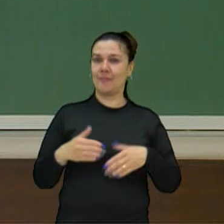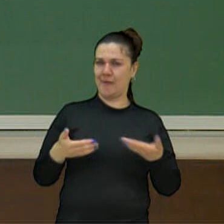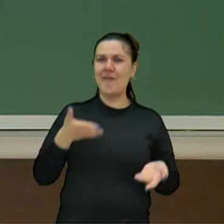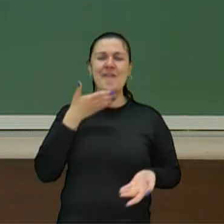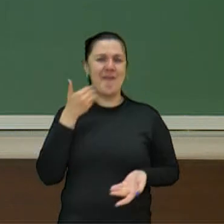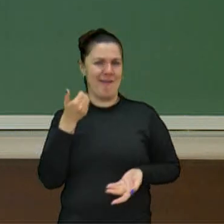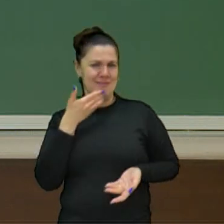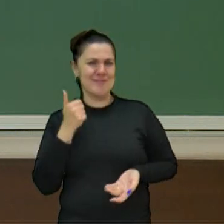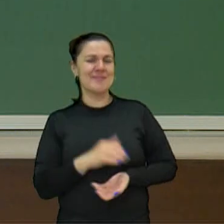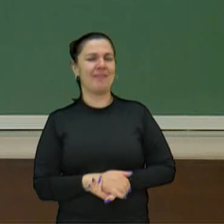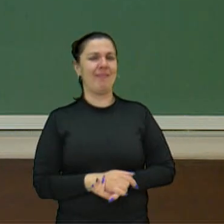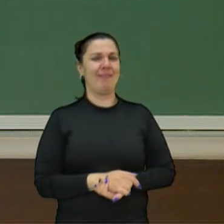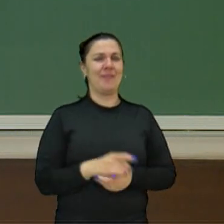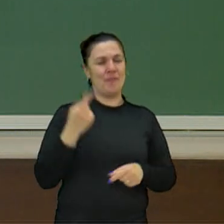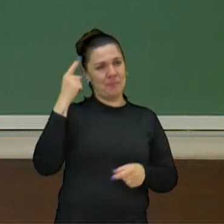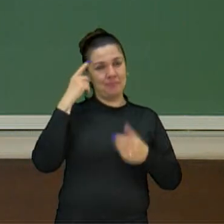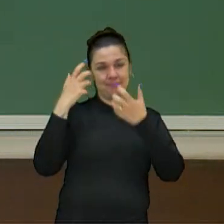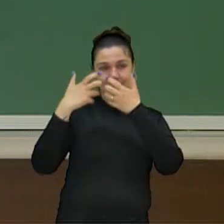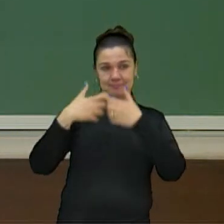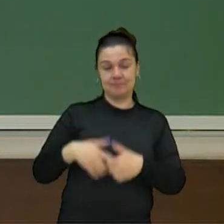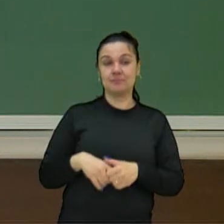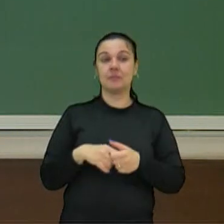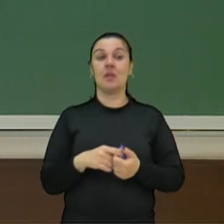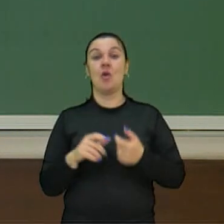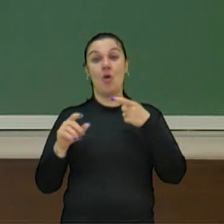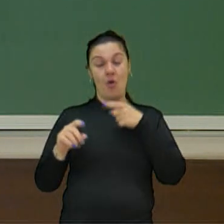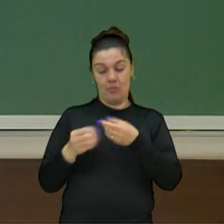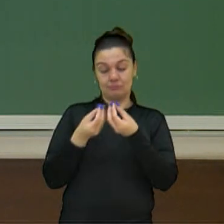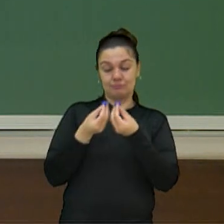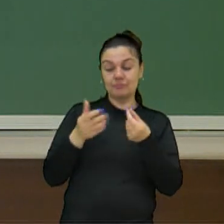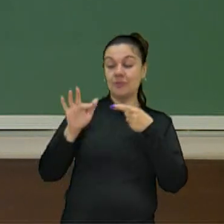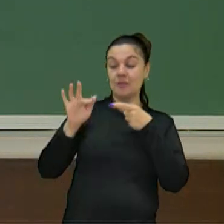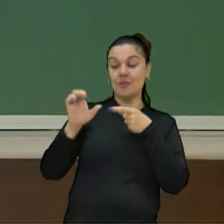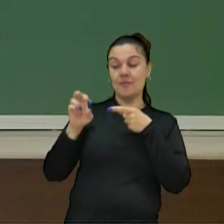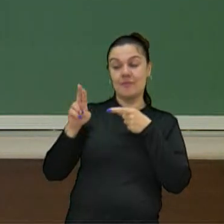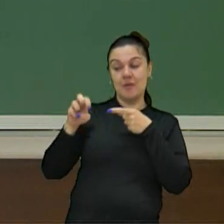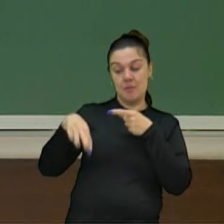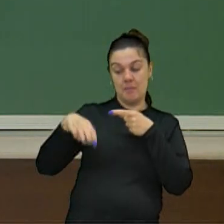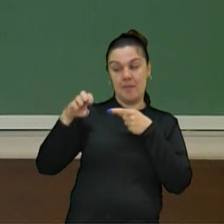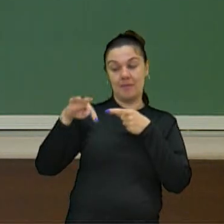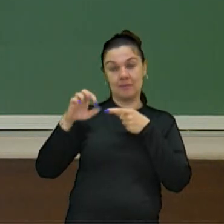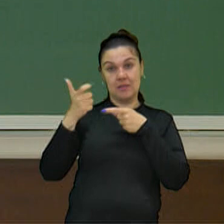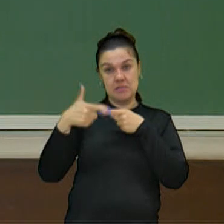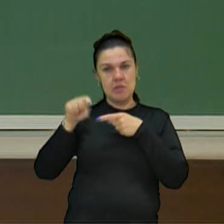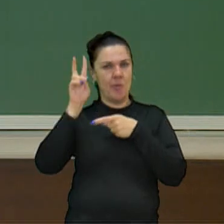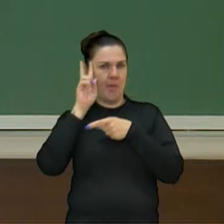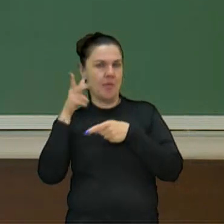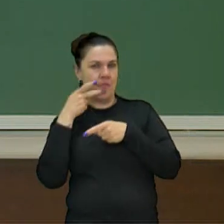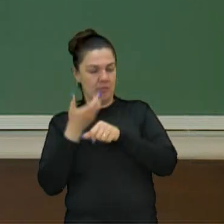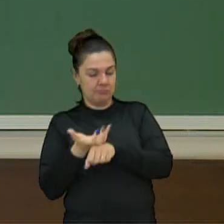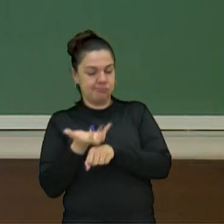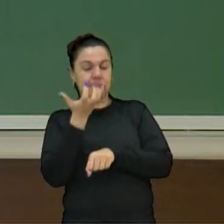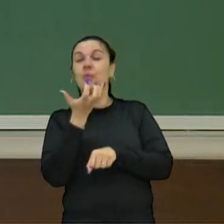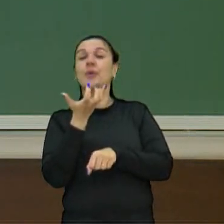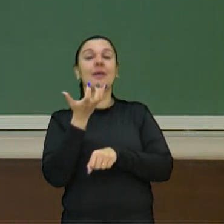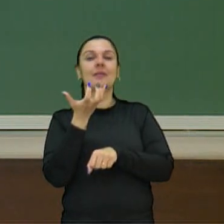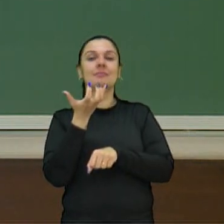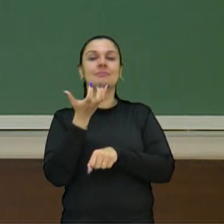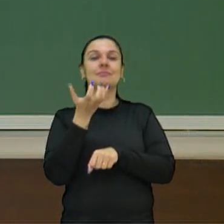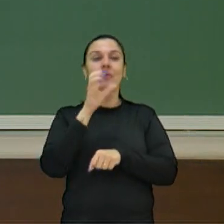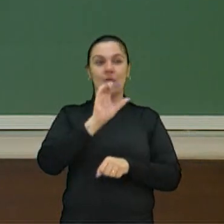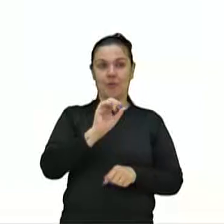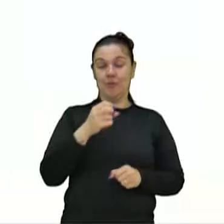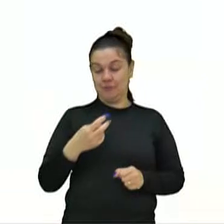Facinho também, né, gente? Então vamos pensar lá, fermentação. O que a fermentação alcoólica, no caso, libera para a atmosfera? O